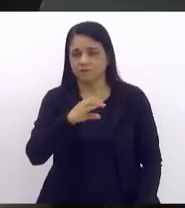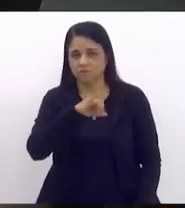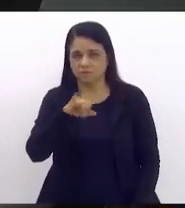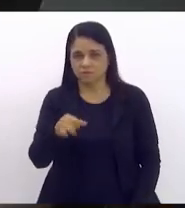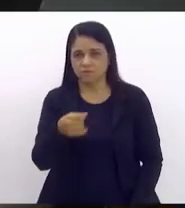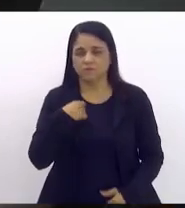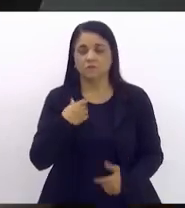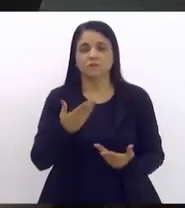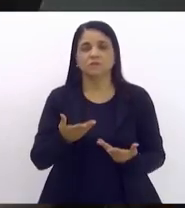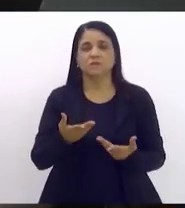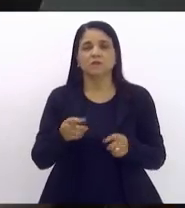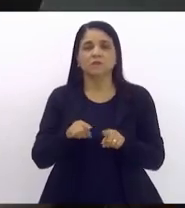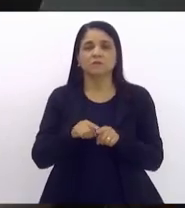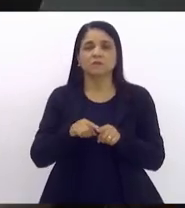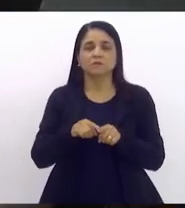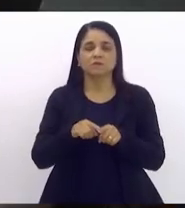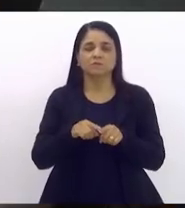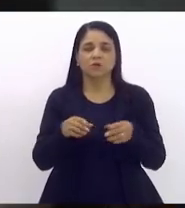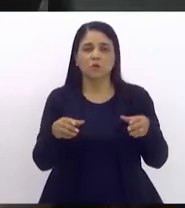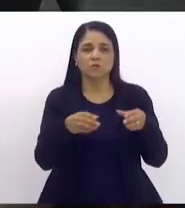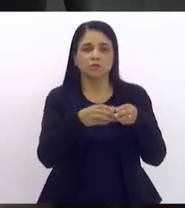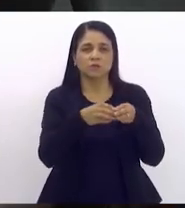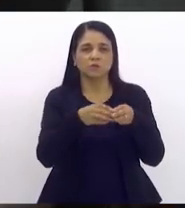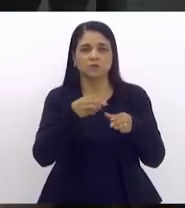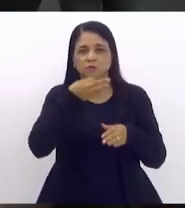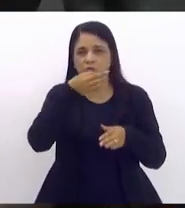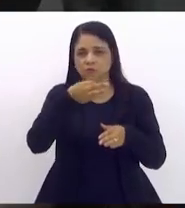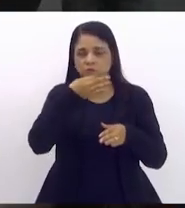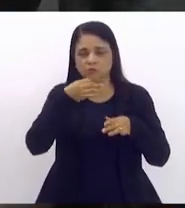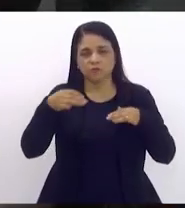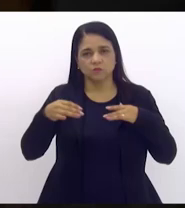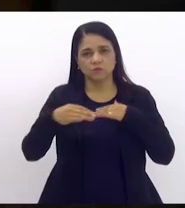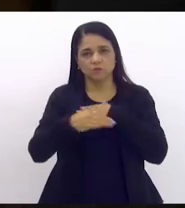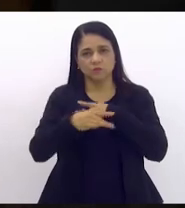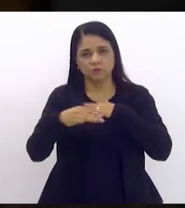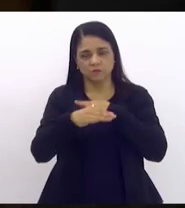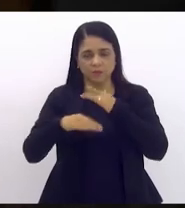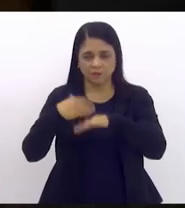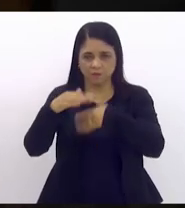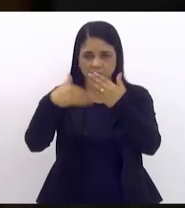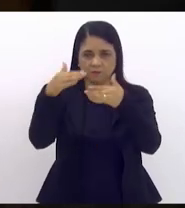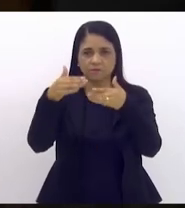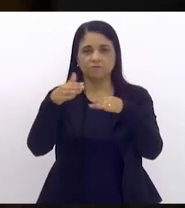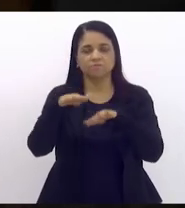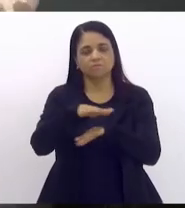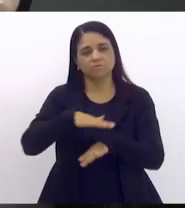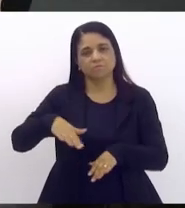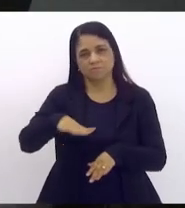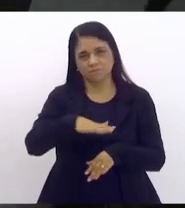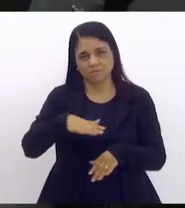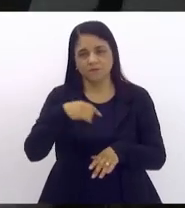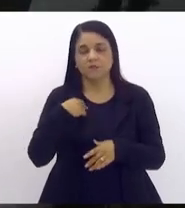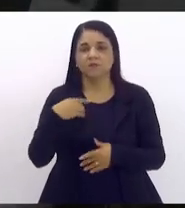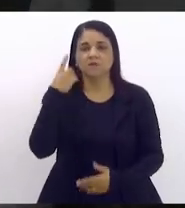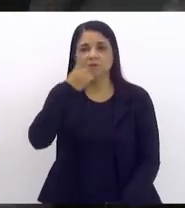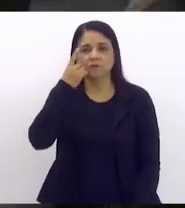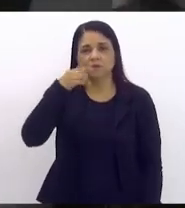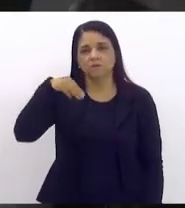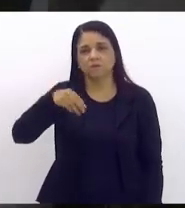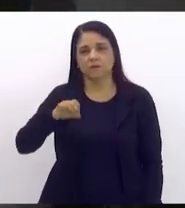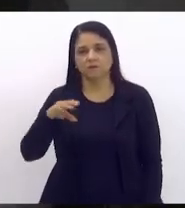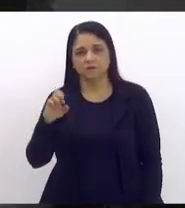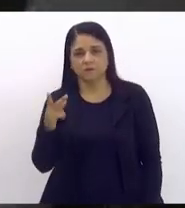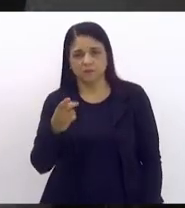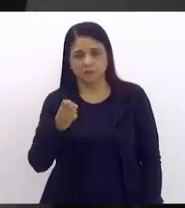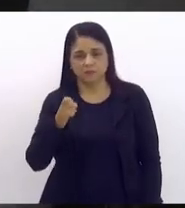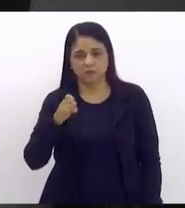Pela Comissão de Assuntos Municipais e Desenvolvimento Regional, deputado Renato Machado, deputado Carlos Macedo.